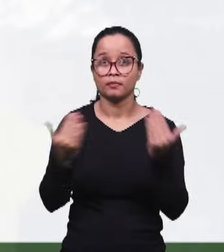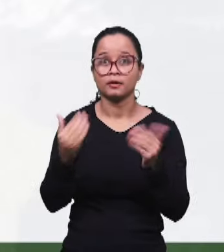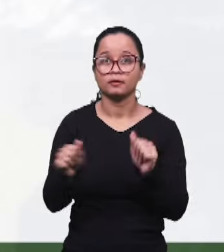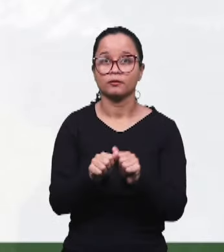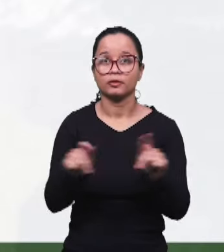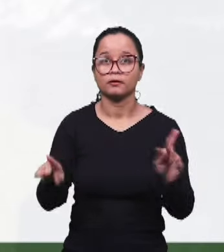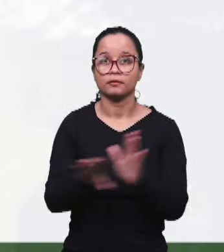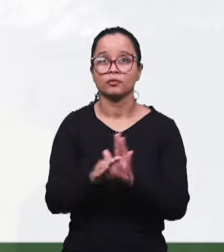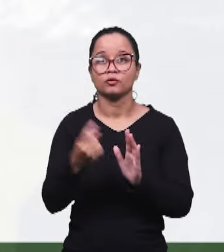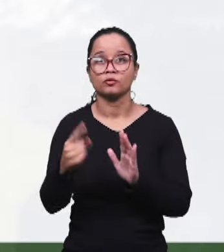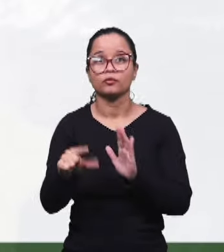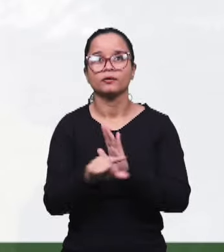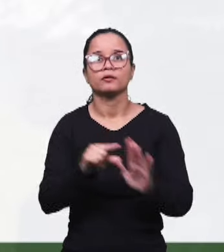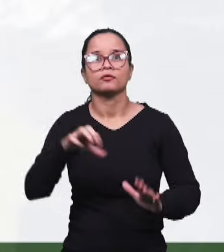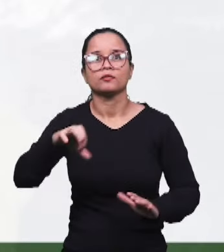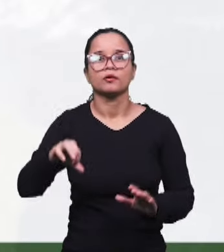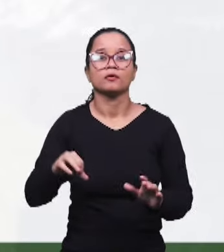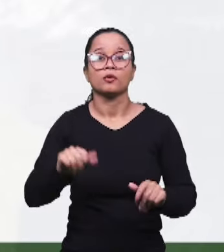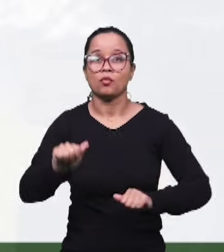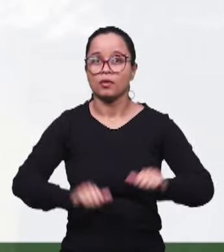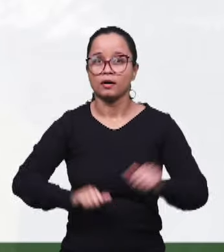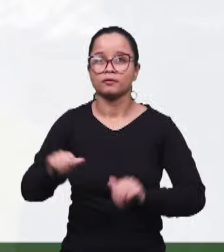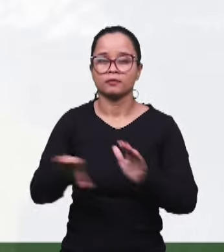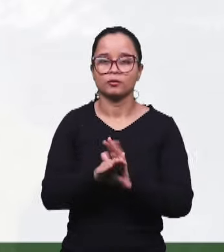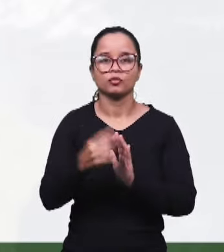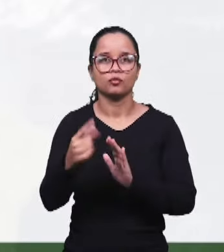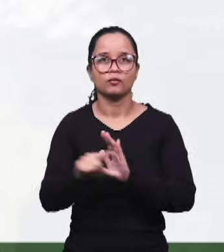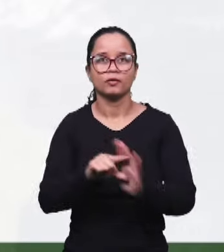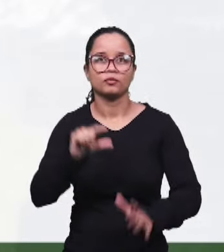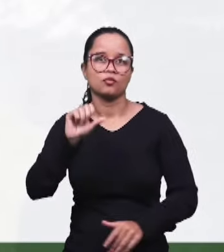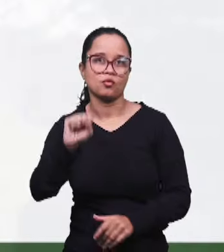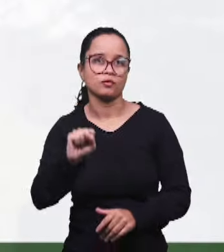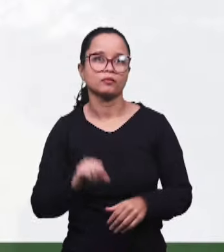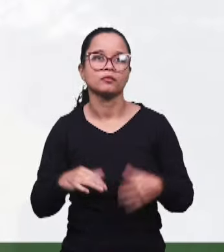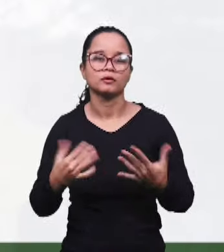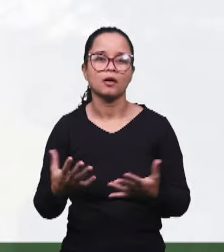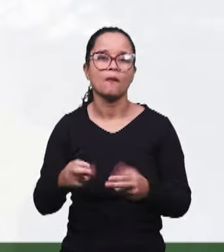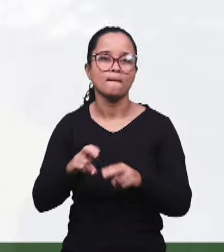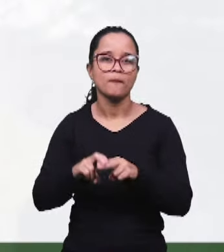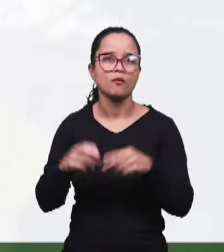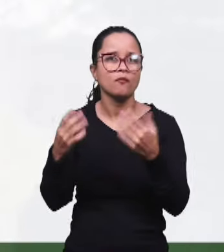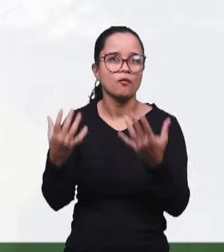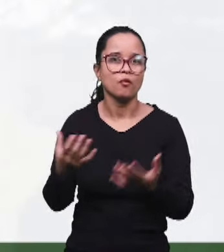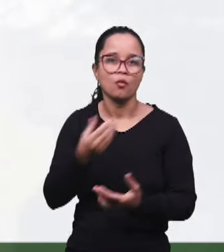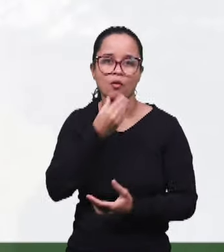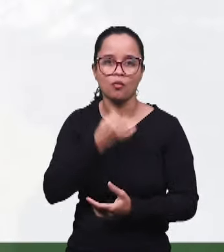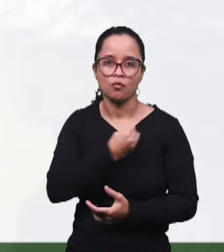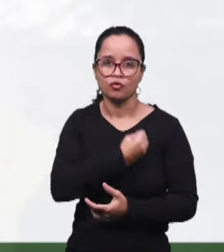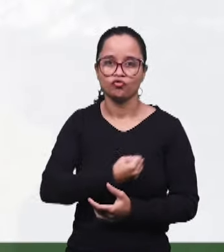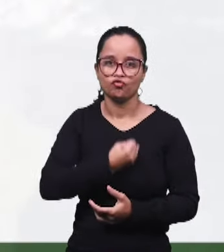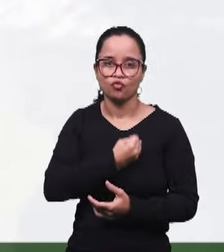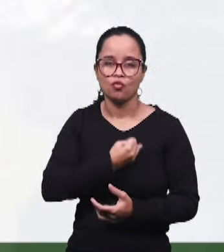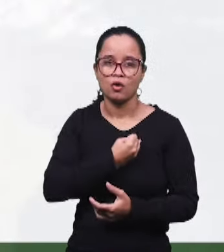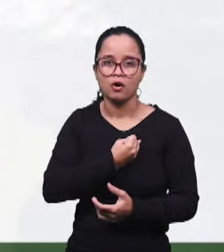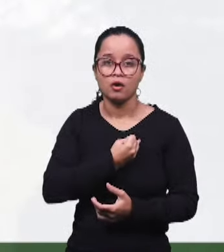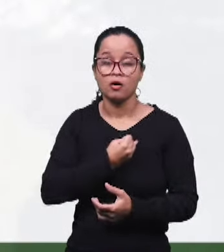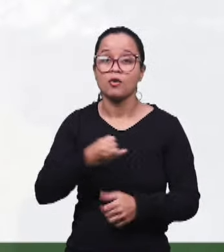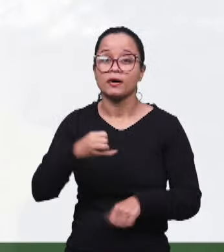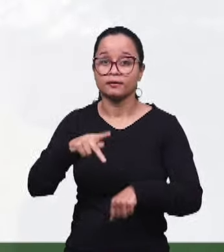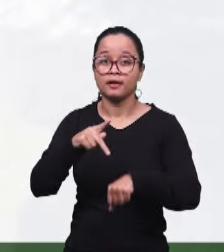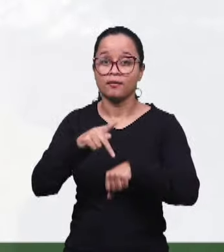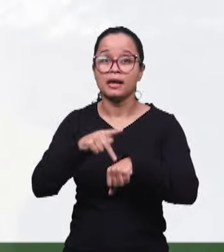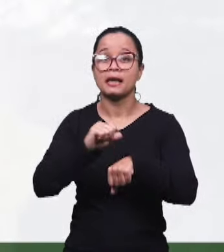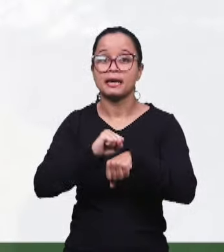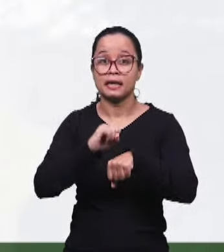com Atos capítulo 1, verso 8, por qual motivo João estava na ilha de Patmos? É notável